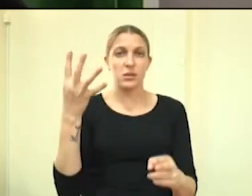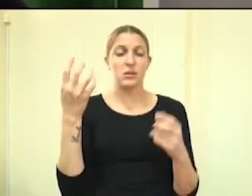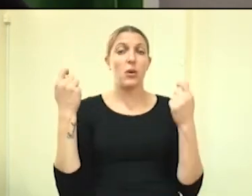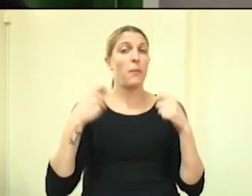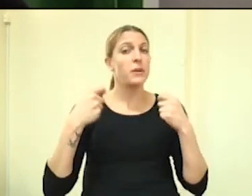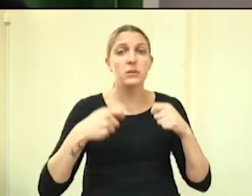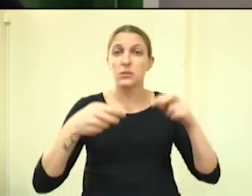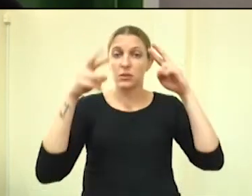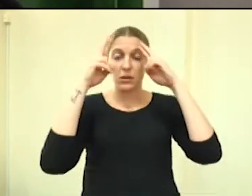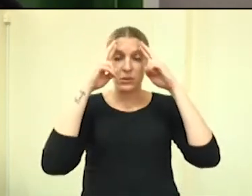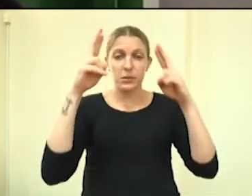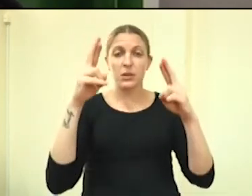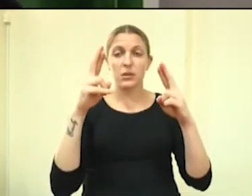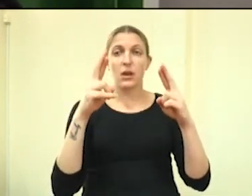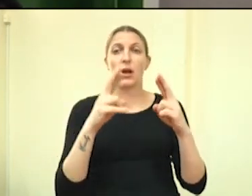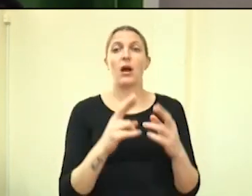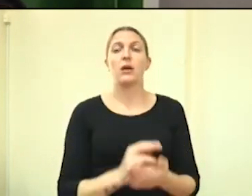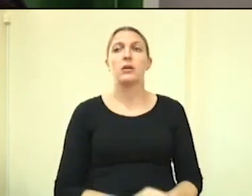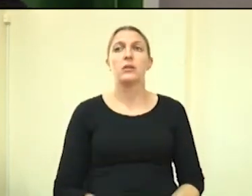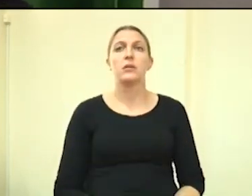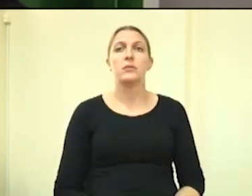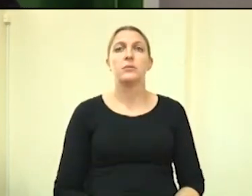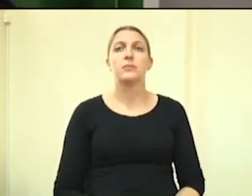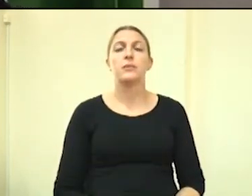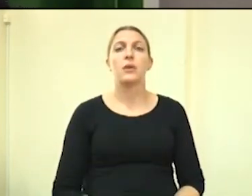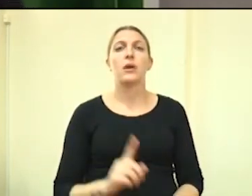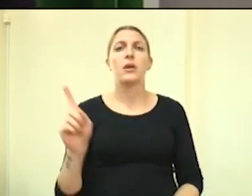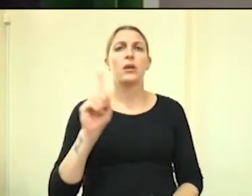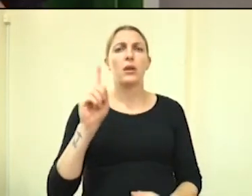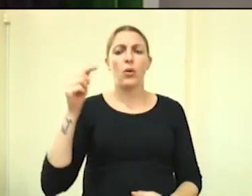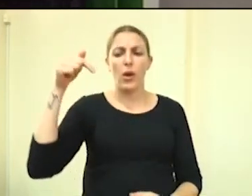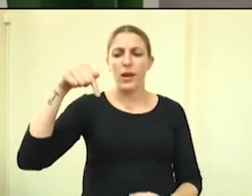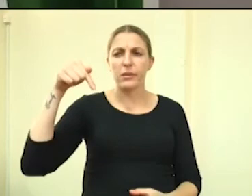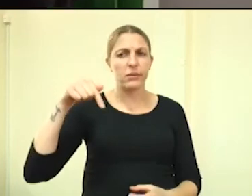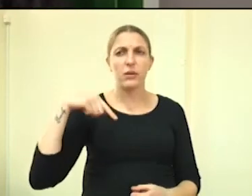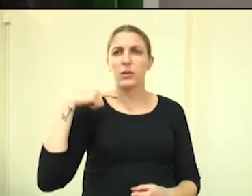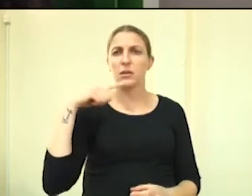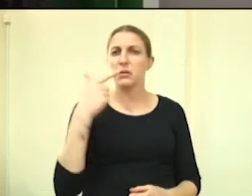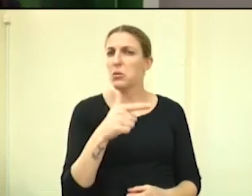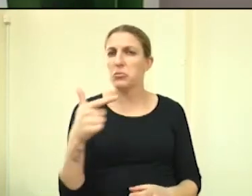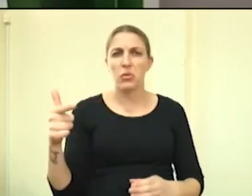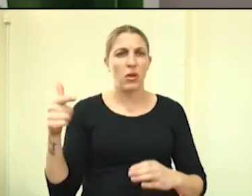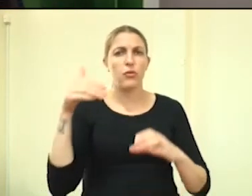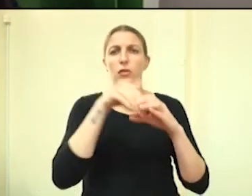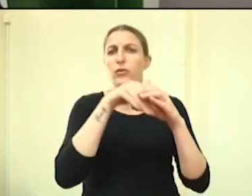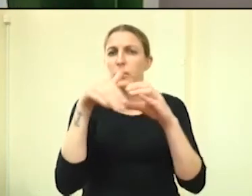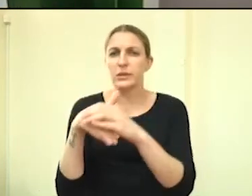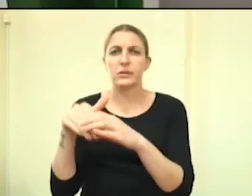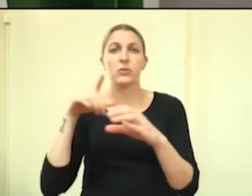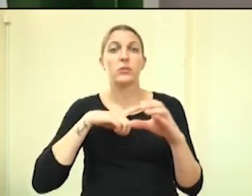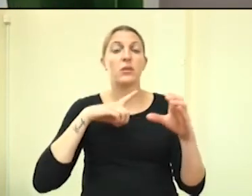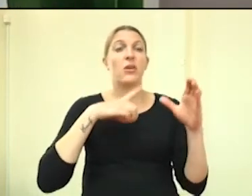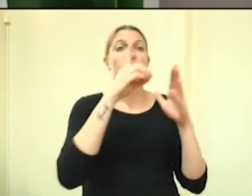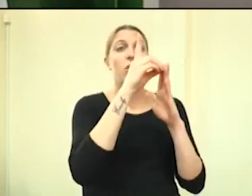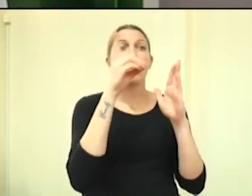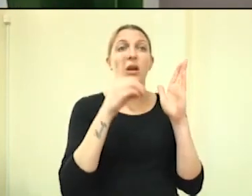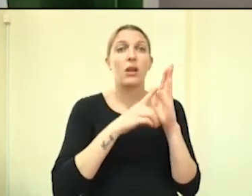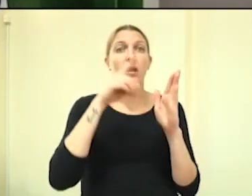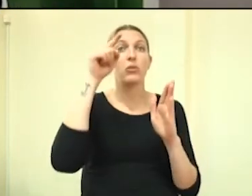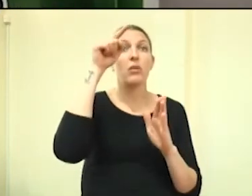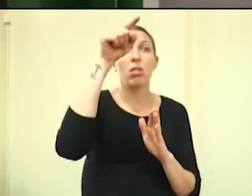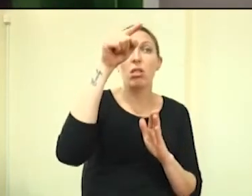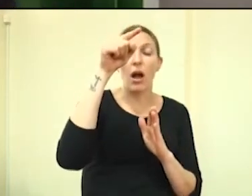independentes, mas um tem que respeitar o outro. Então, quer dizer, não passou por essa casa, houve um decreto que veio de lá e todos nós engolimos a goela